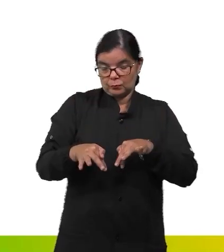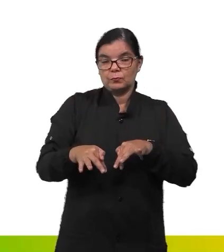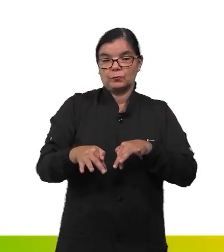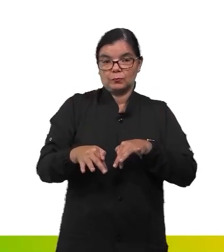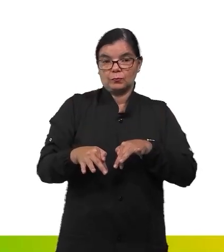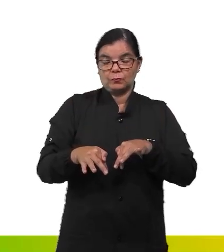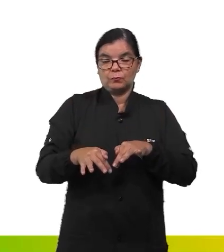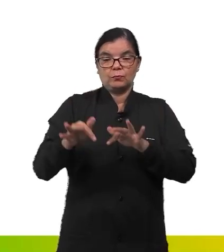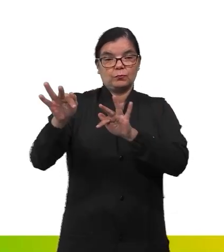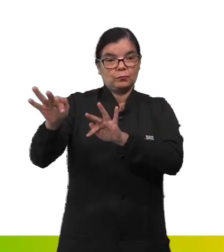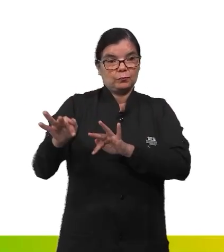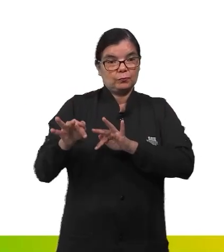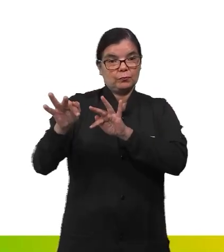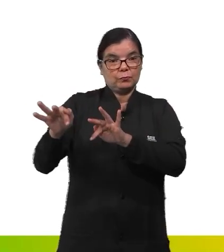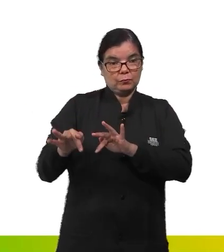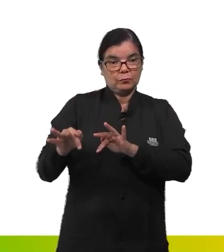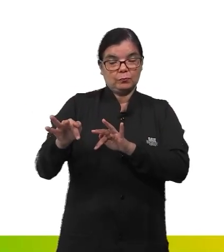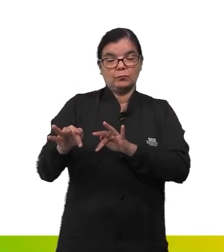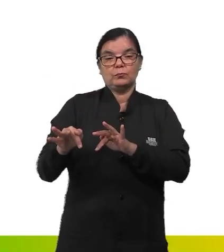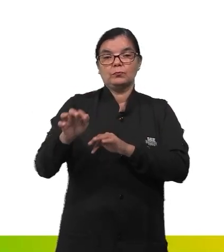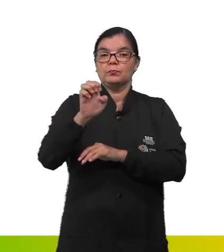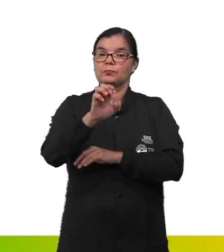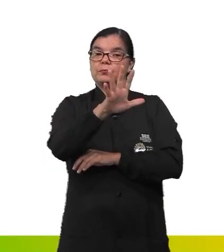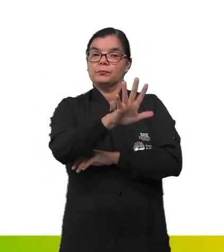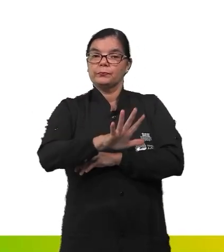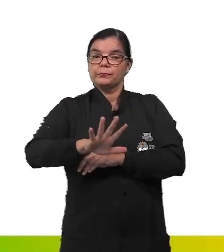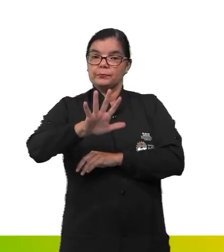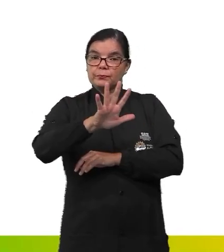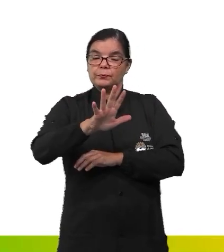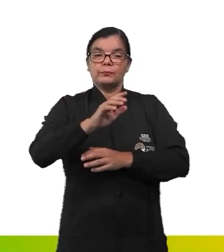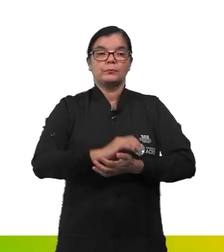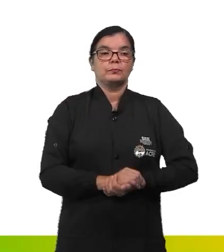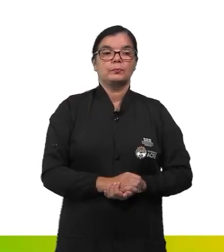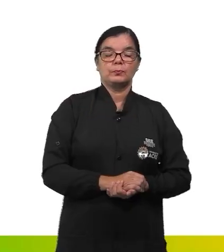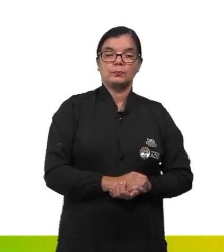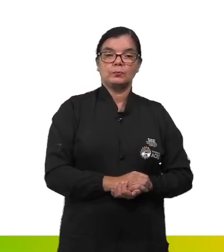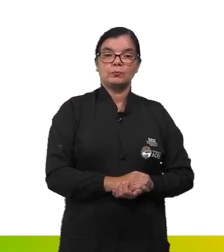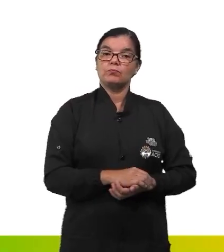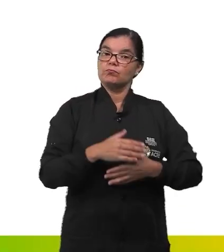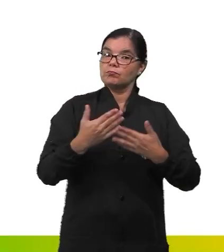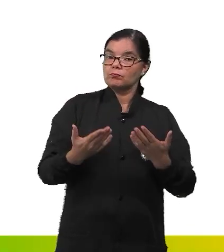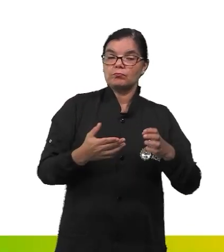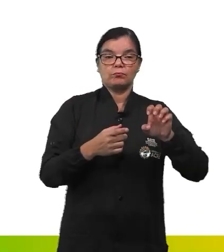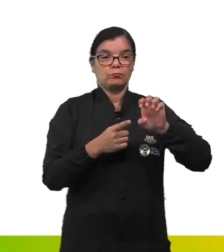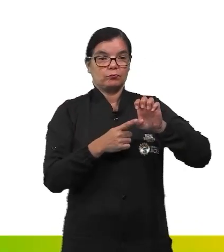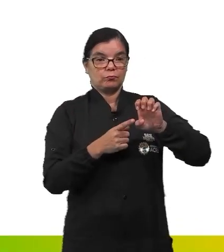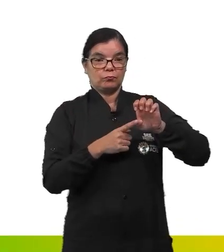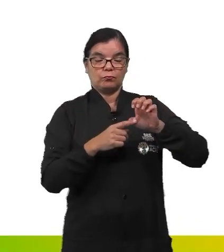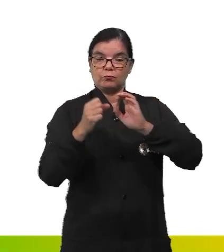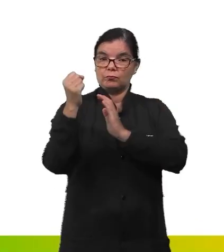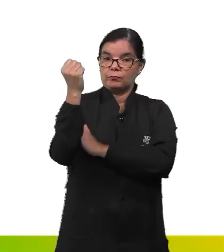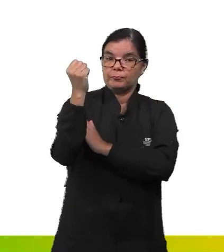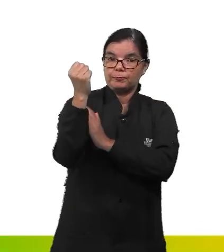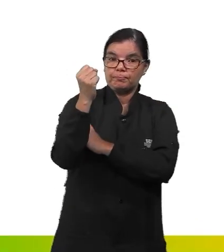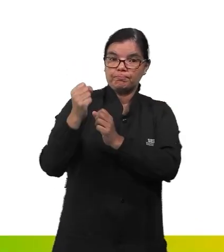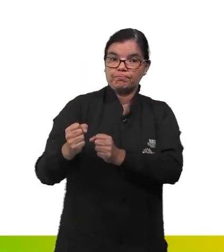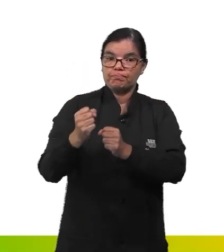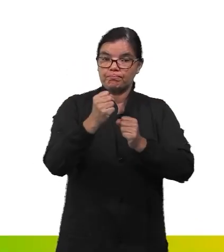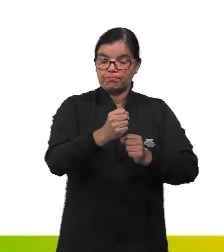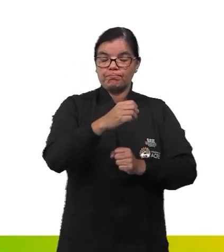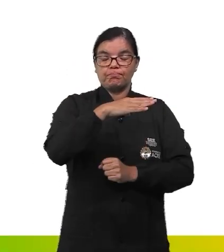letra D, o fim do feudalismo nas zonas rurais da Europa? Ou será que foi a letra E, o fortalecimento